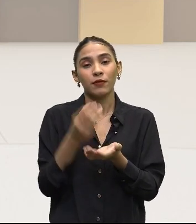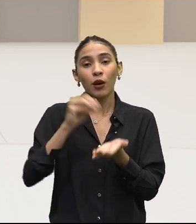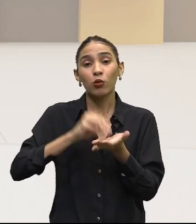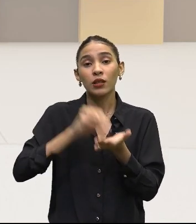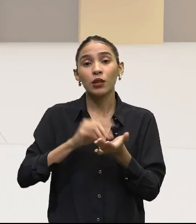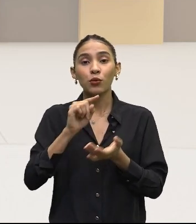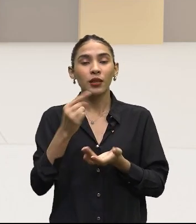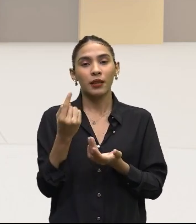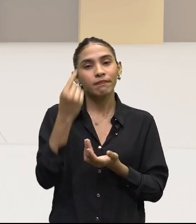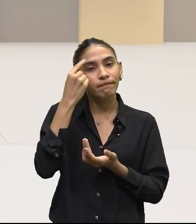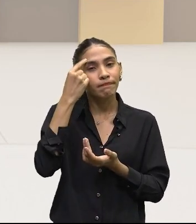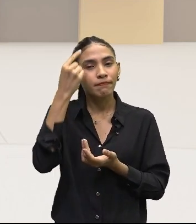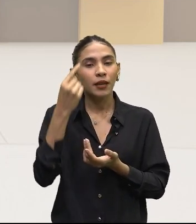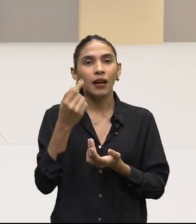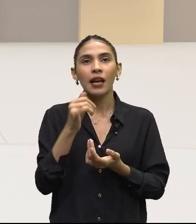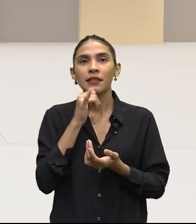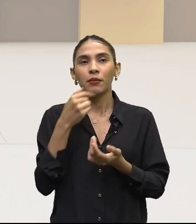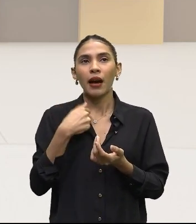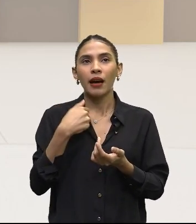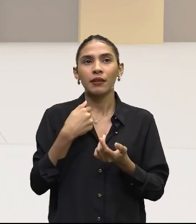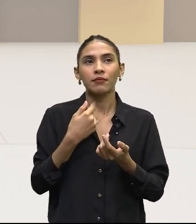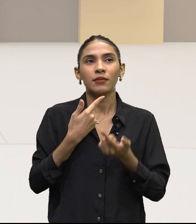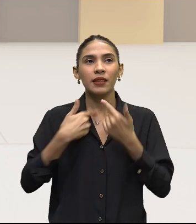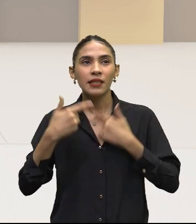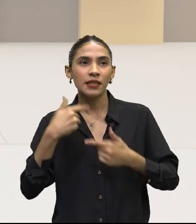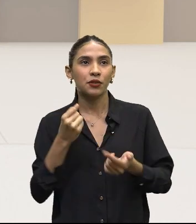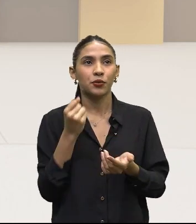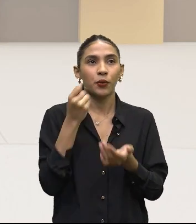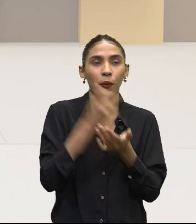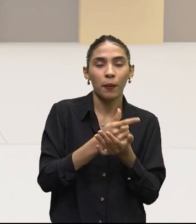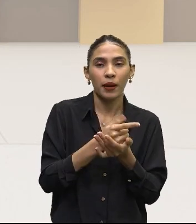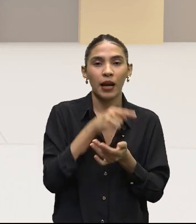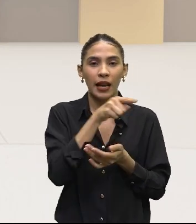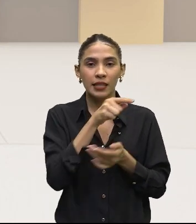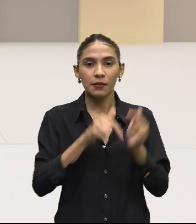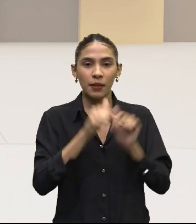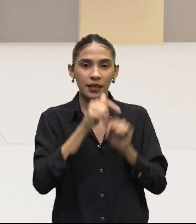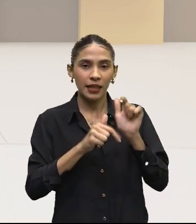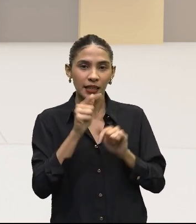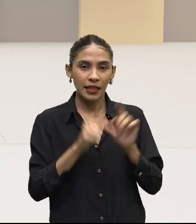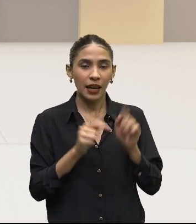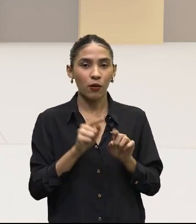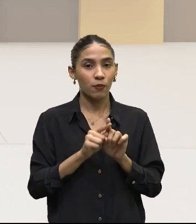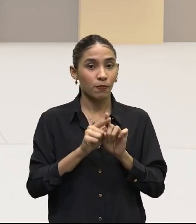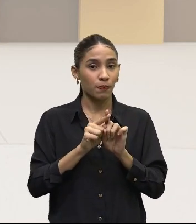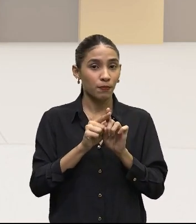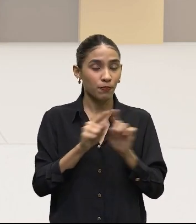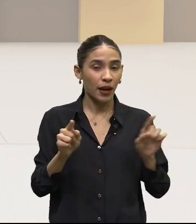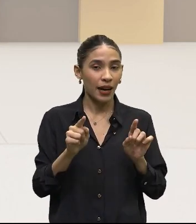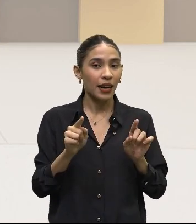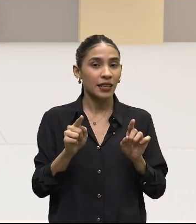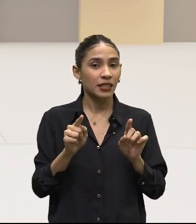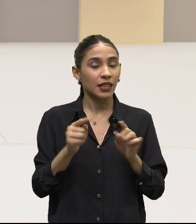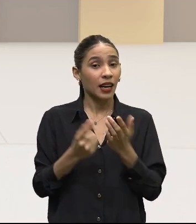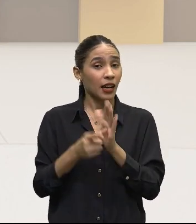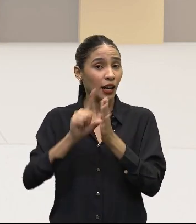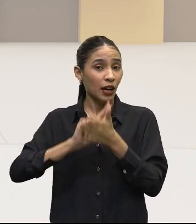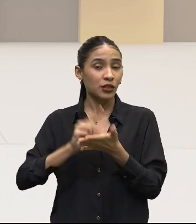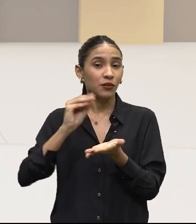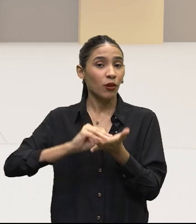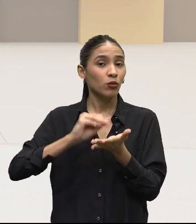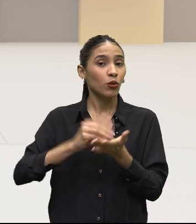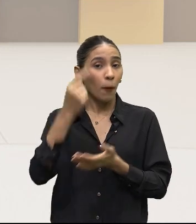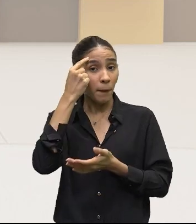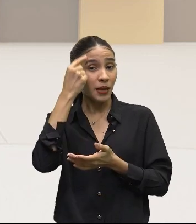naquele momento, eu estou com vontade de comprar aquele item e comprar sem avaliar a sua necessidade. O que mais que a